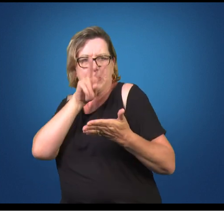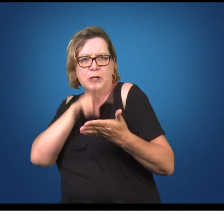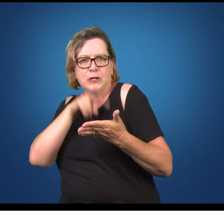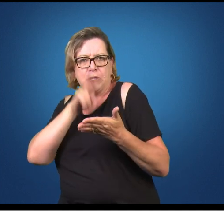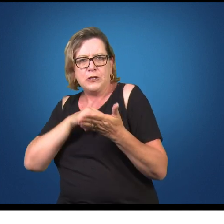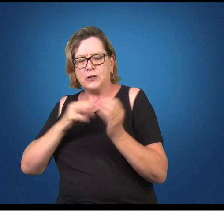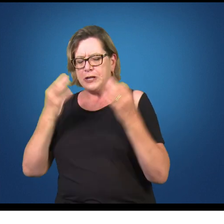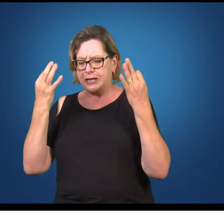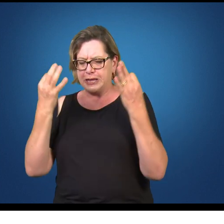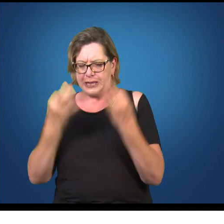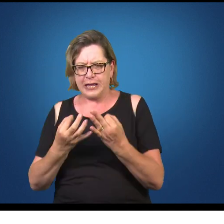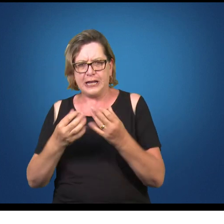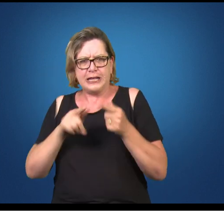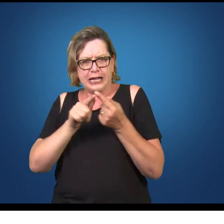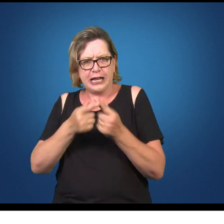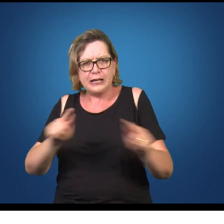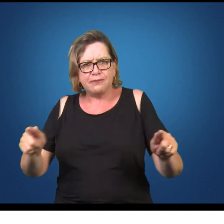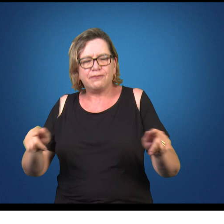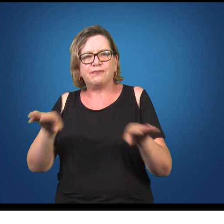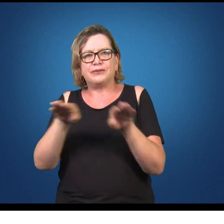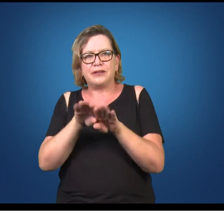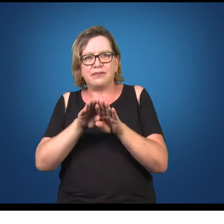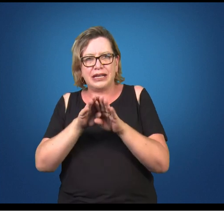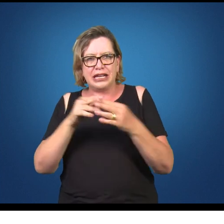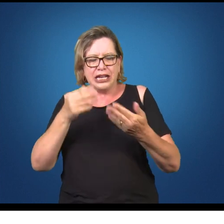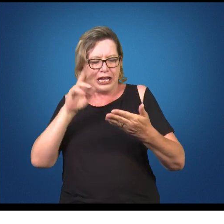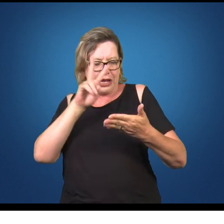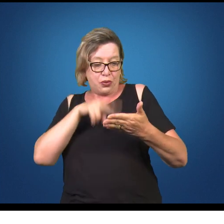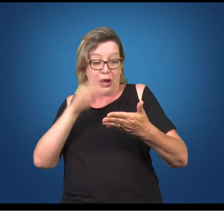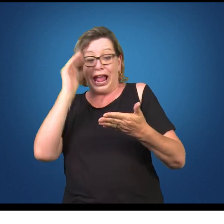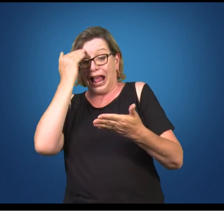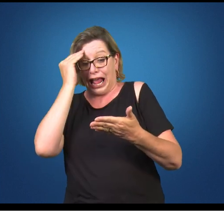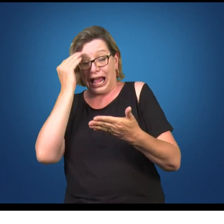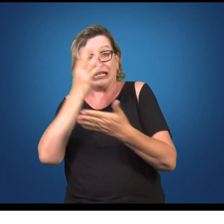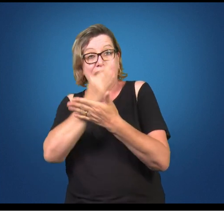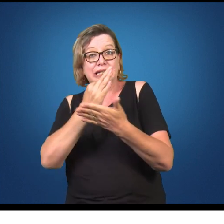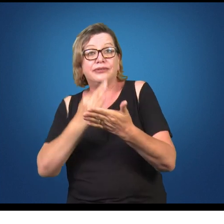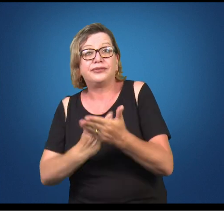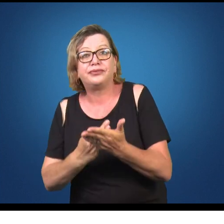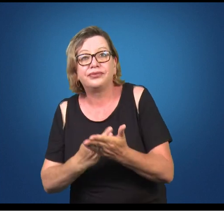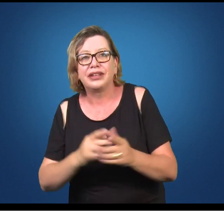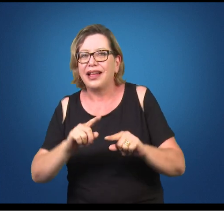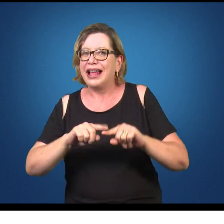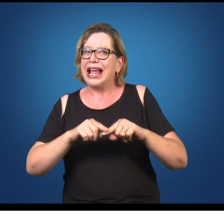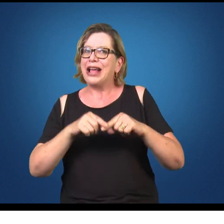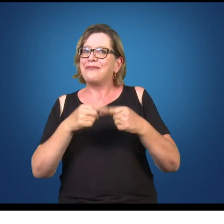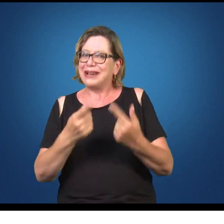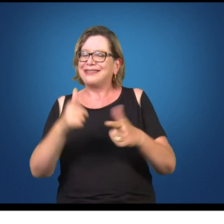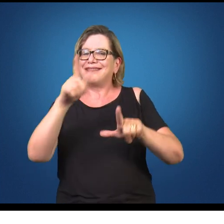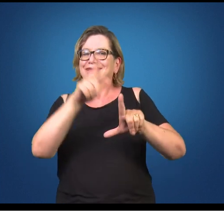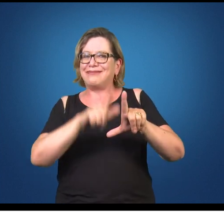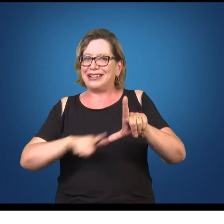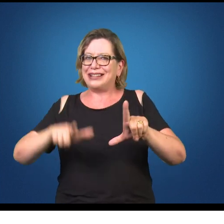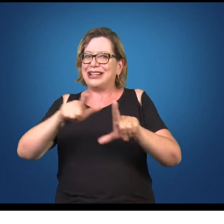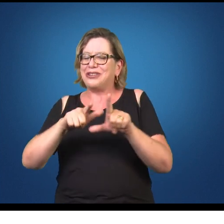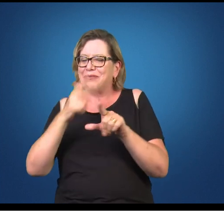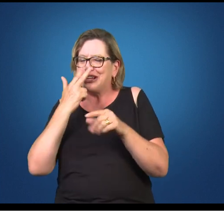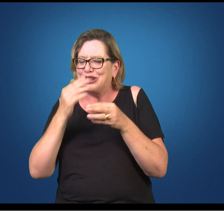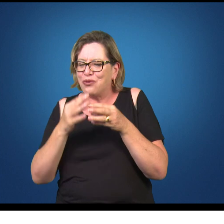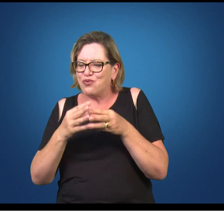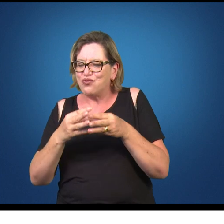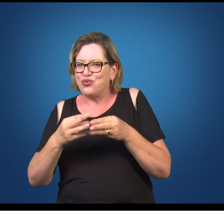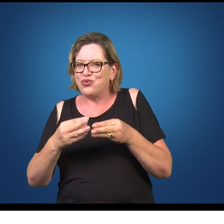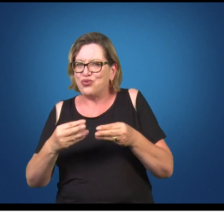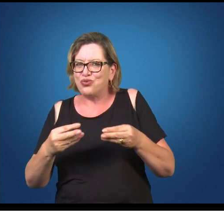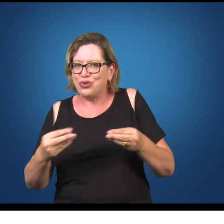leitura Sim. correta, gramática, né? Sim. Interpretação, lógico, que é Entende? fundamental também, mas aí a literatura vai sumindo ali no